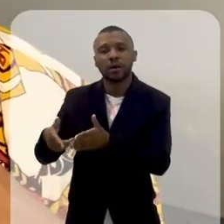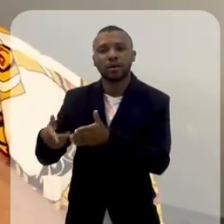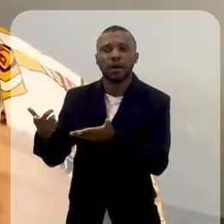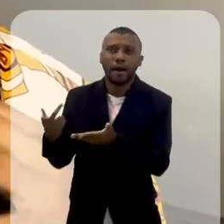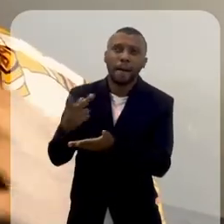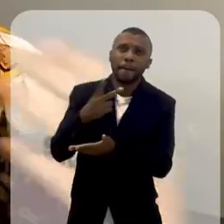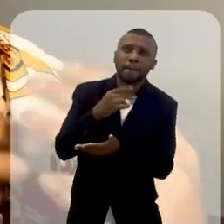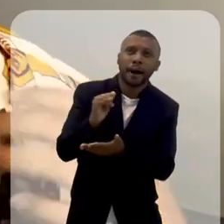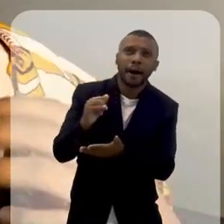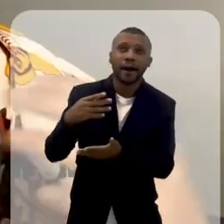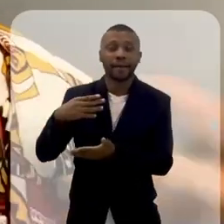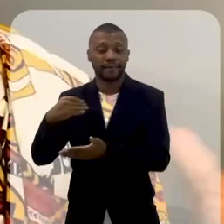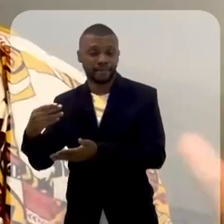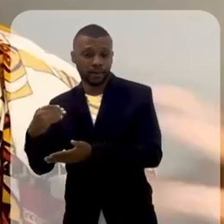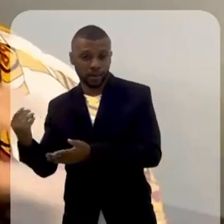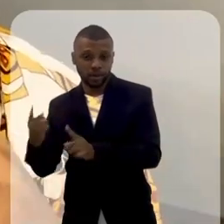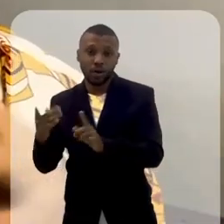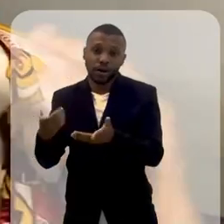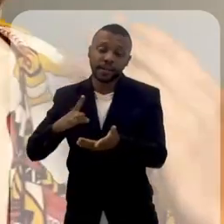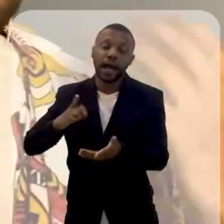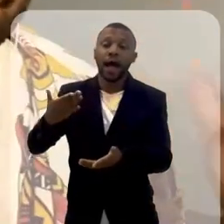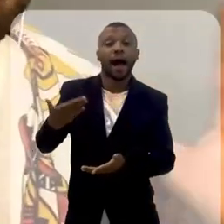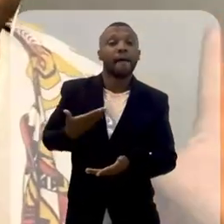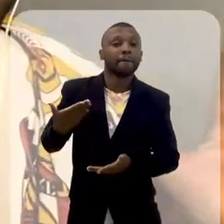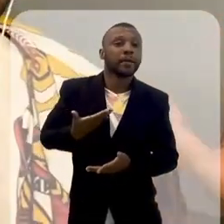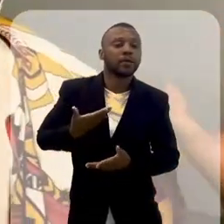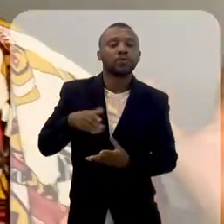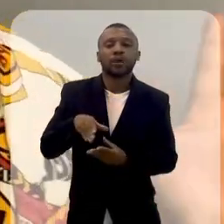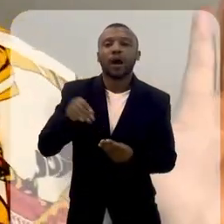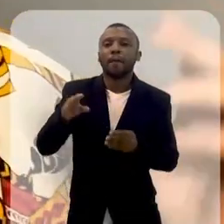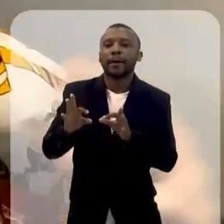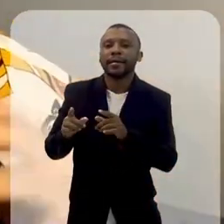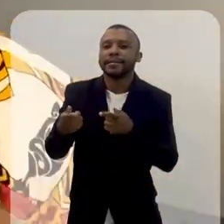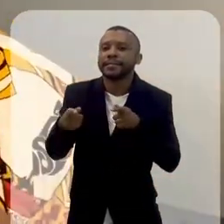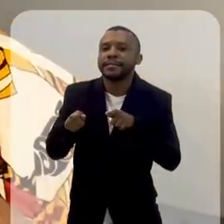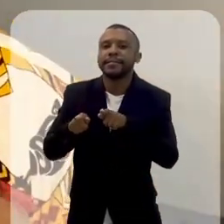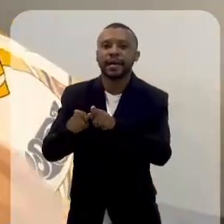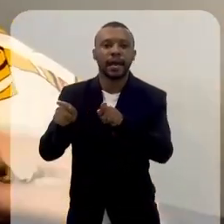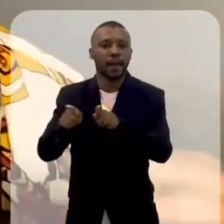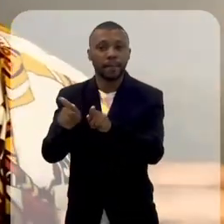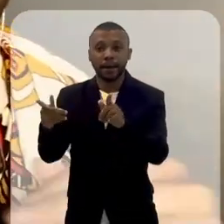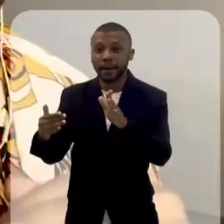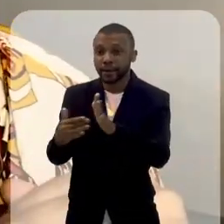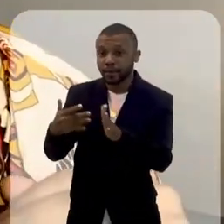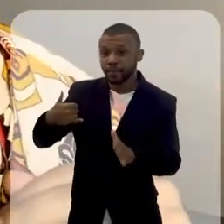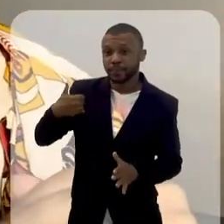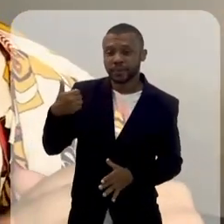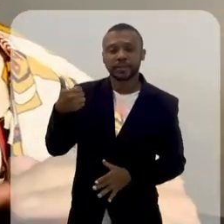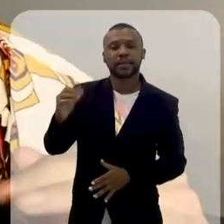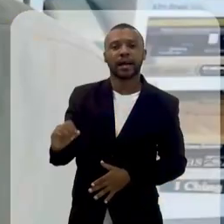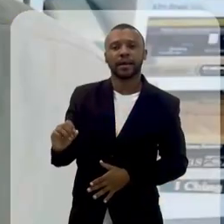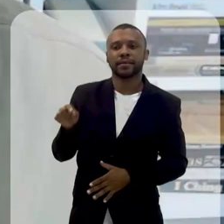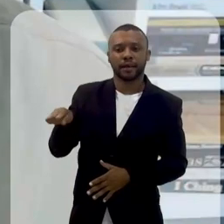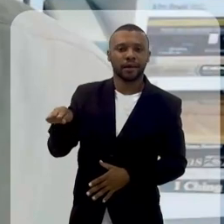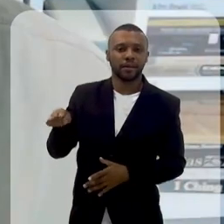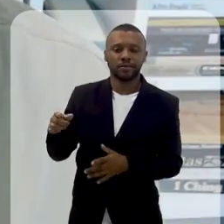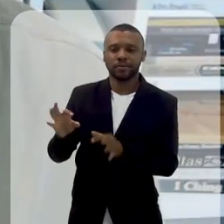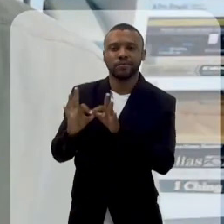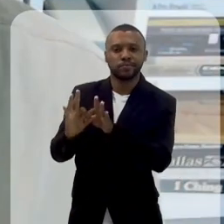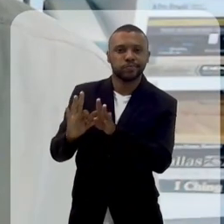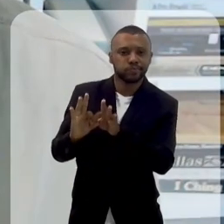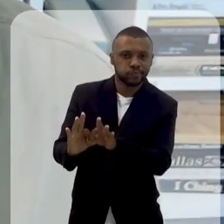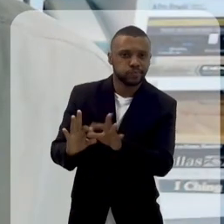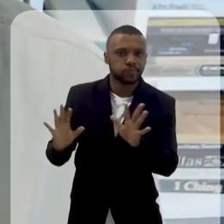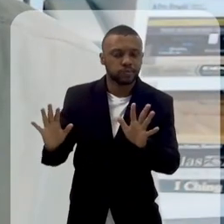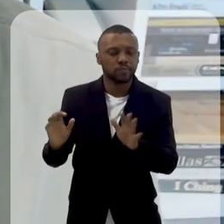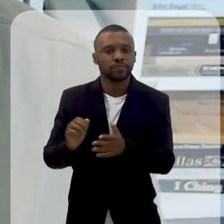de antes pai e filho, agora de amigos, de alma gêmea, porque meu irmão dormiu comigo até os 10 anos de idade dele.